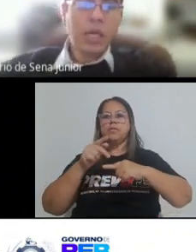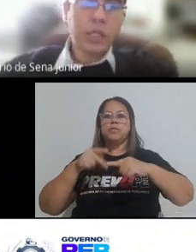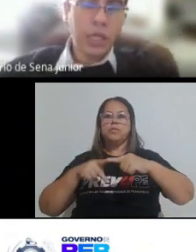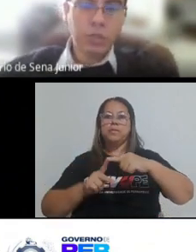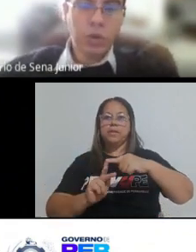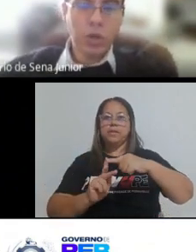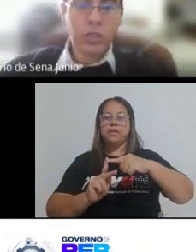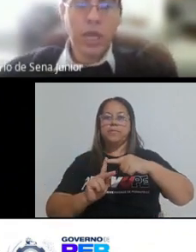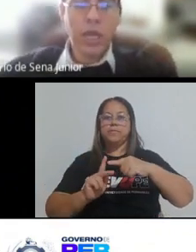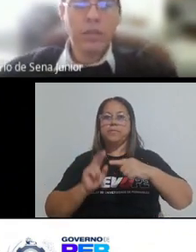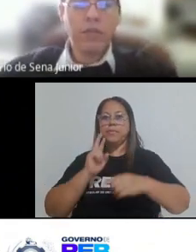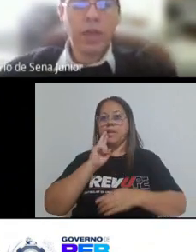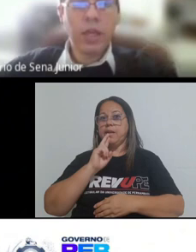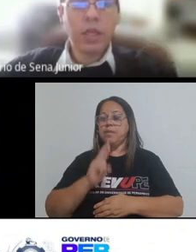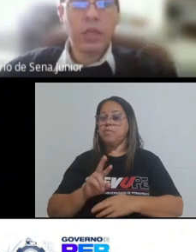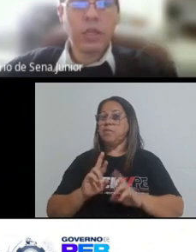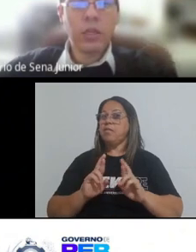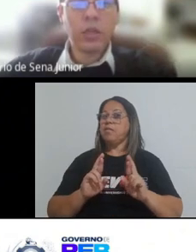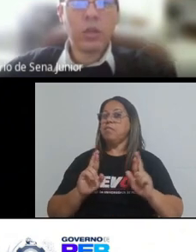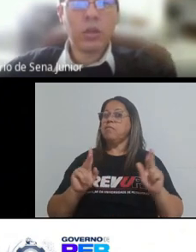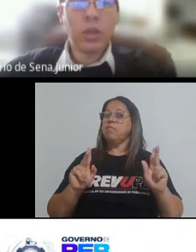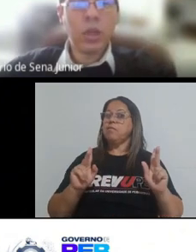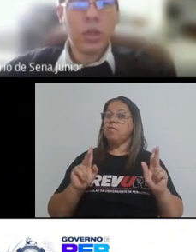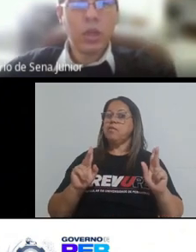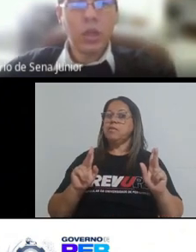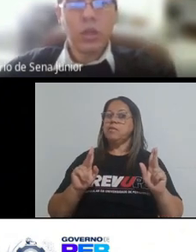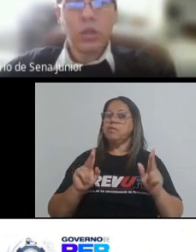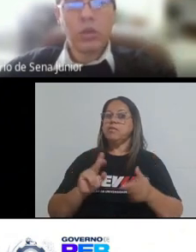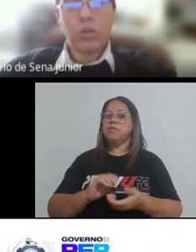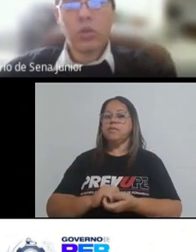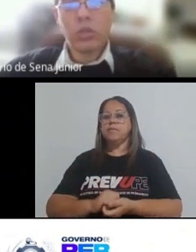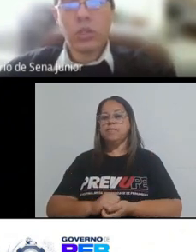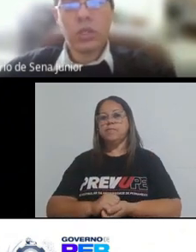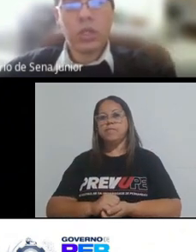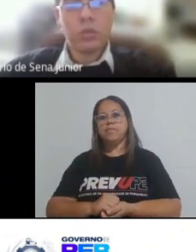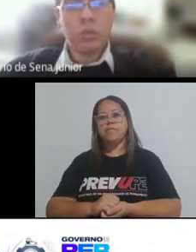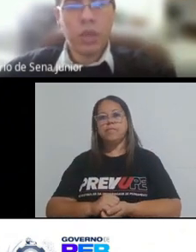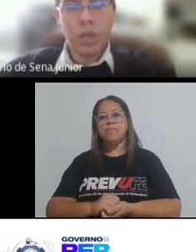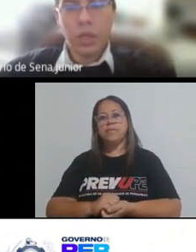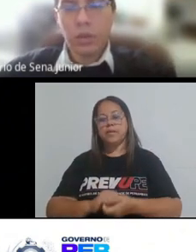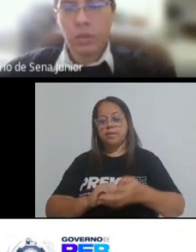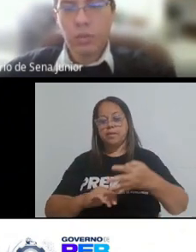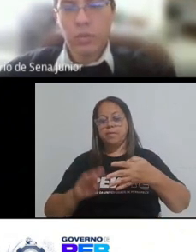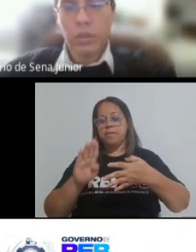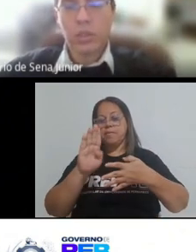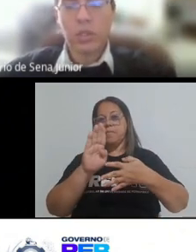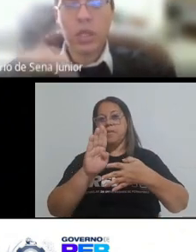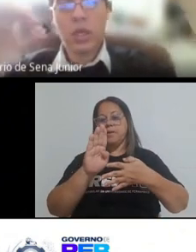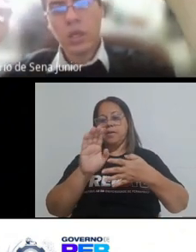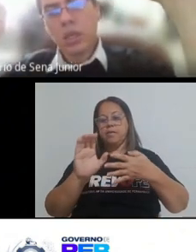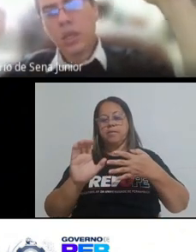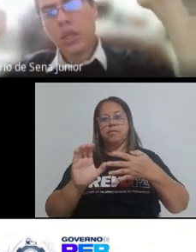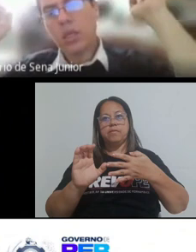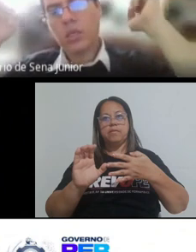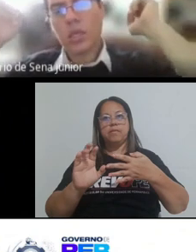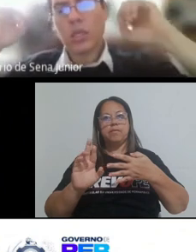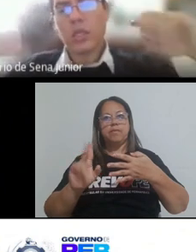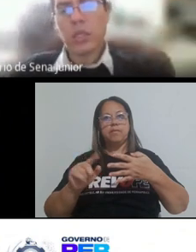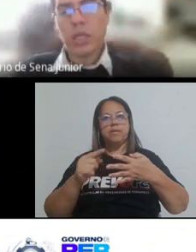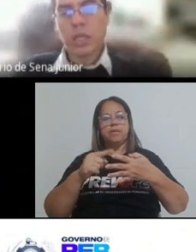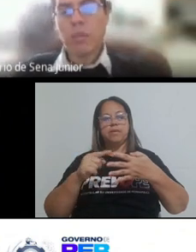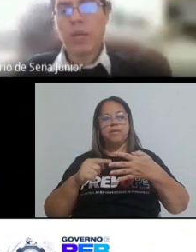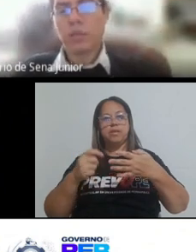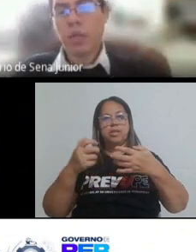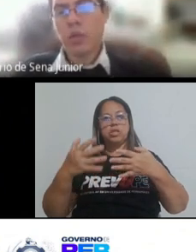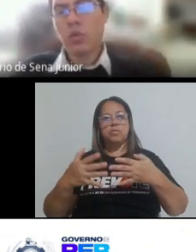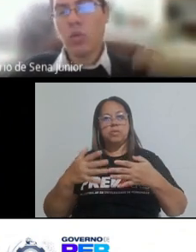Essa resposta é diferente dos itens b e c, que dizem que a energia